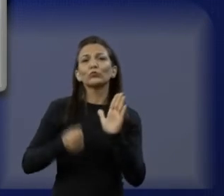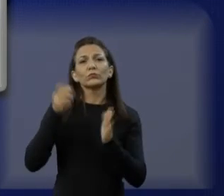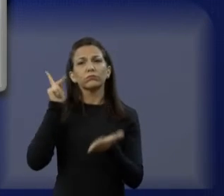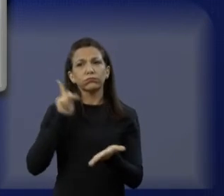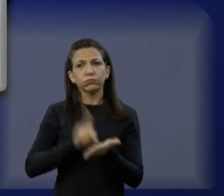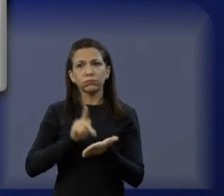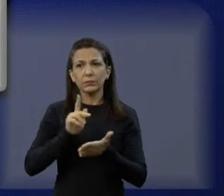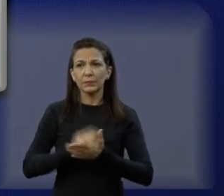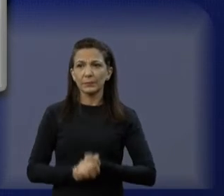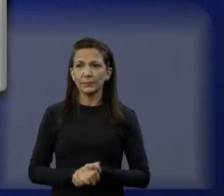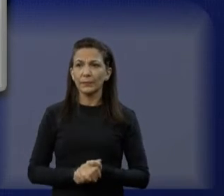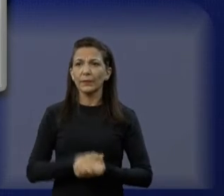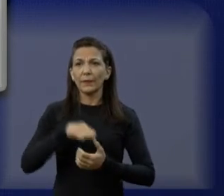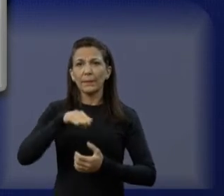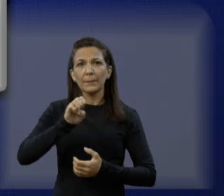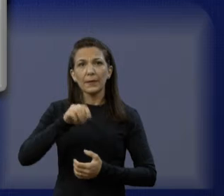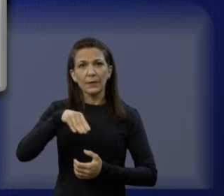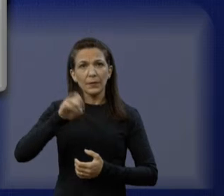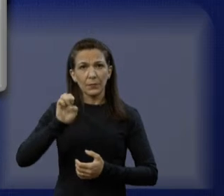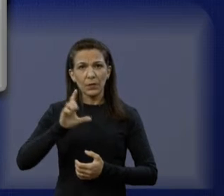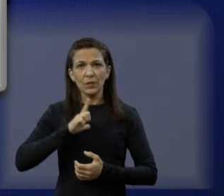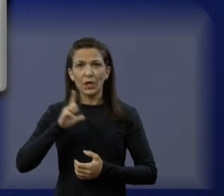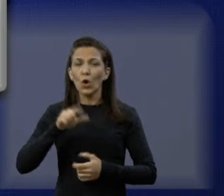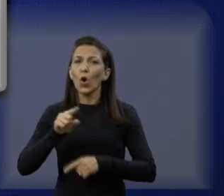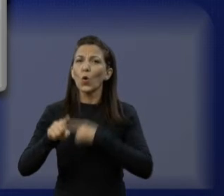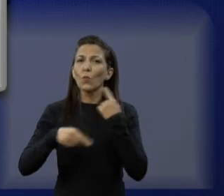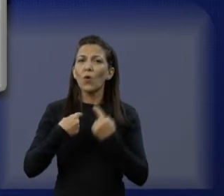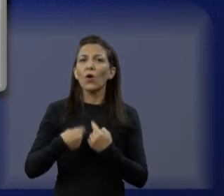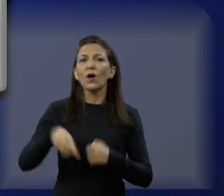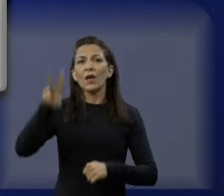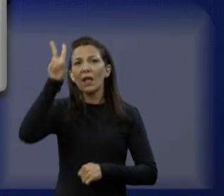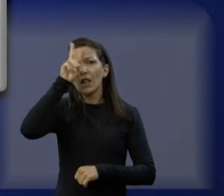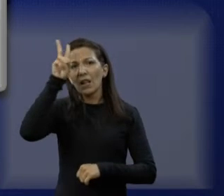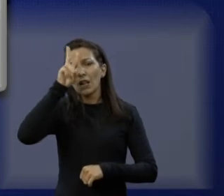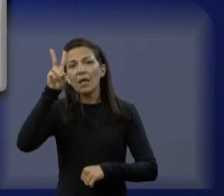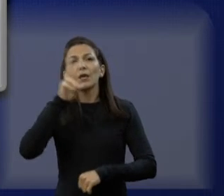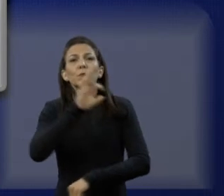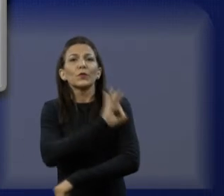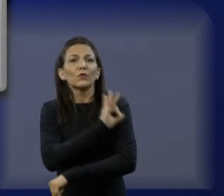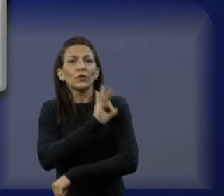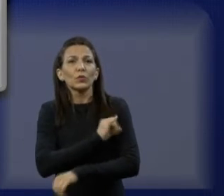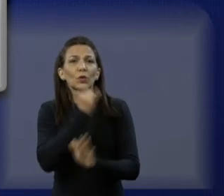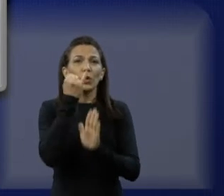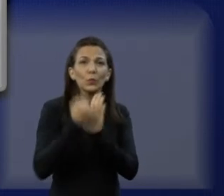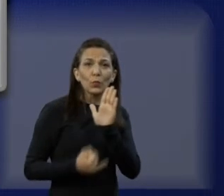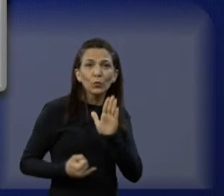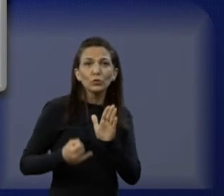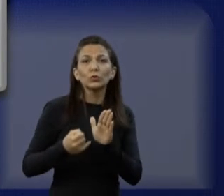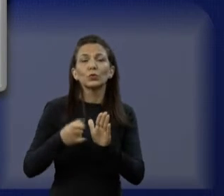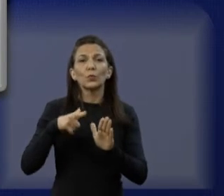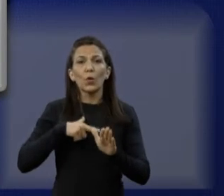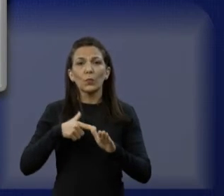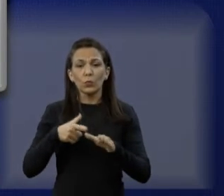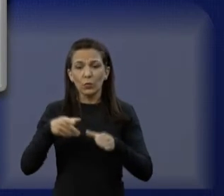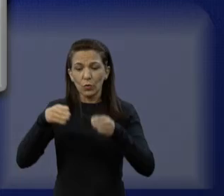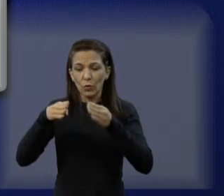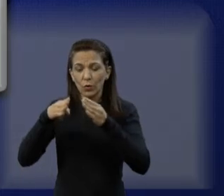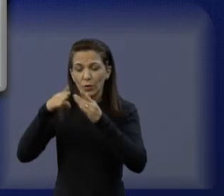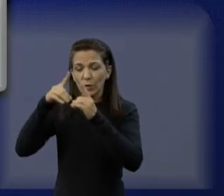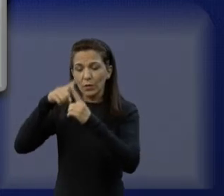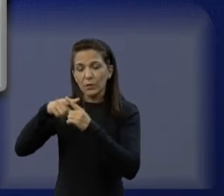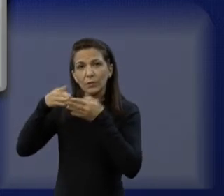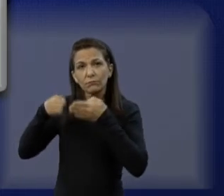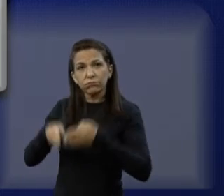esse já tem um meme também quando você morre mas lembra que a Prefeitura irá cobrar o IPTU do seu túmulo a pessoa até levanta de medo